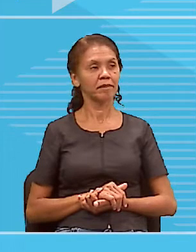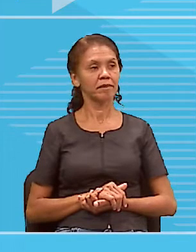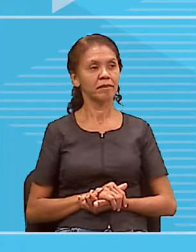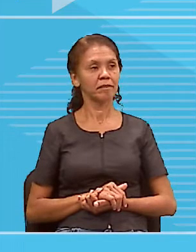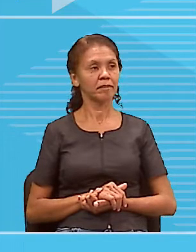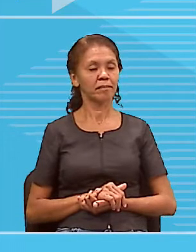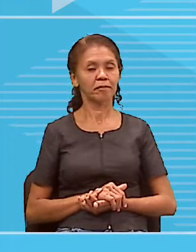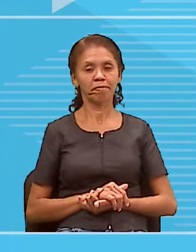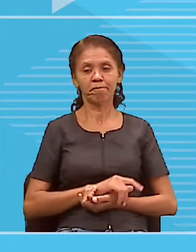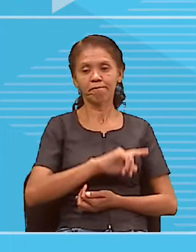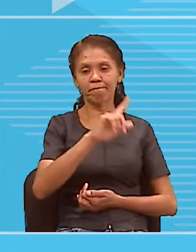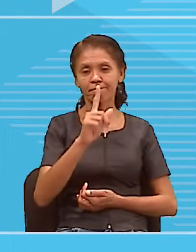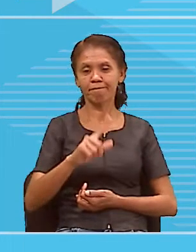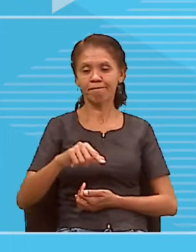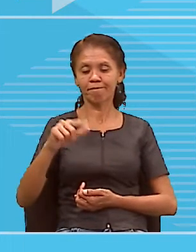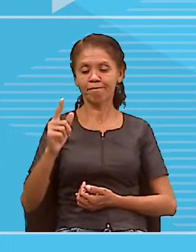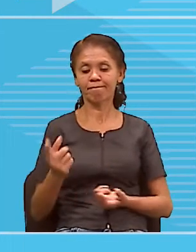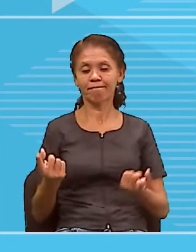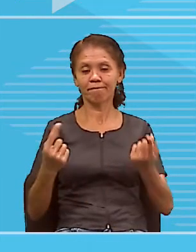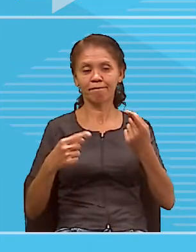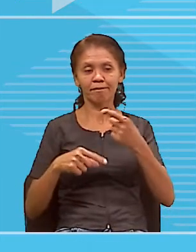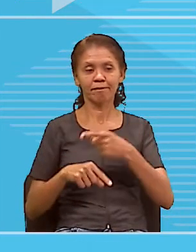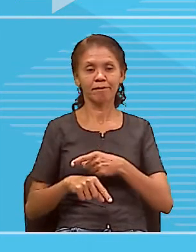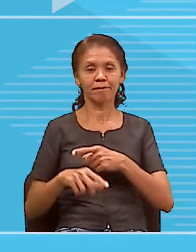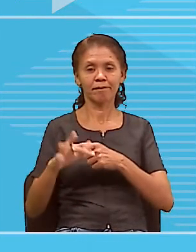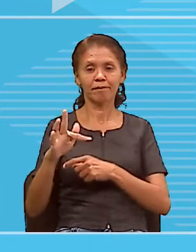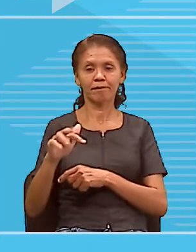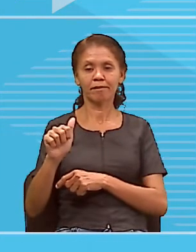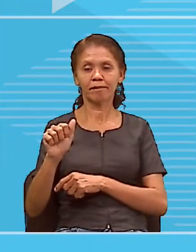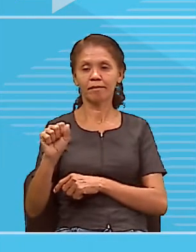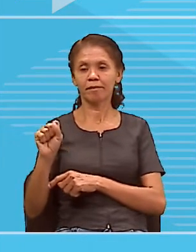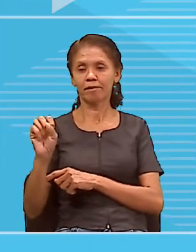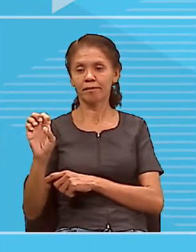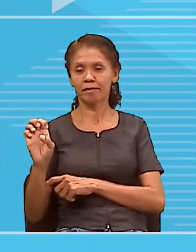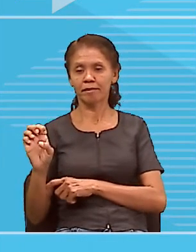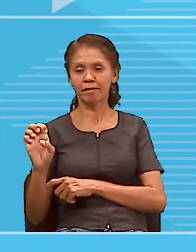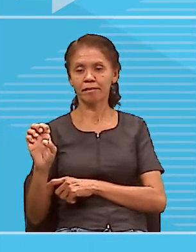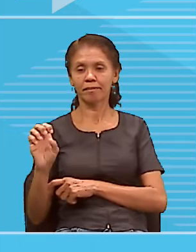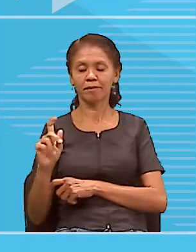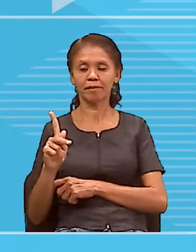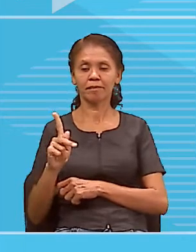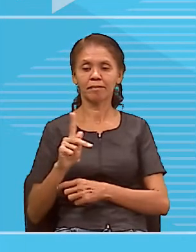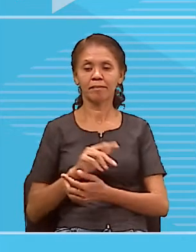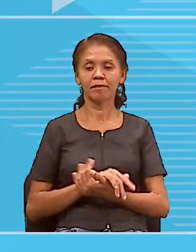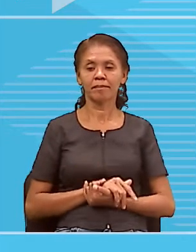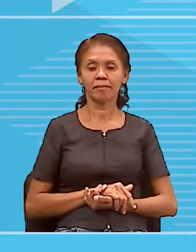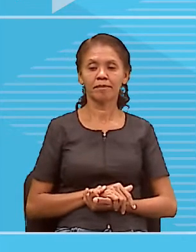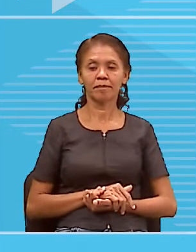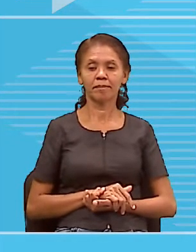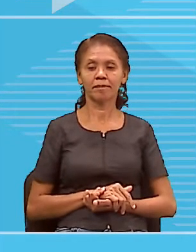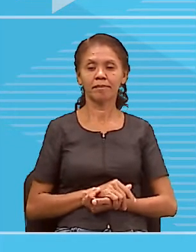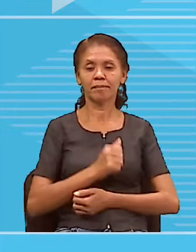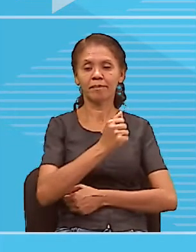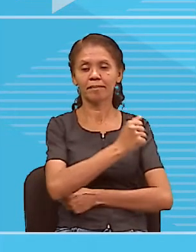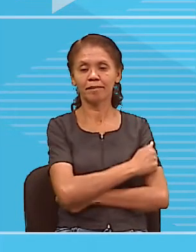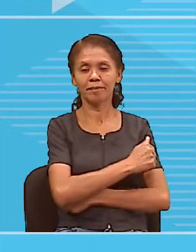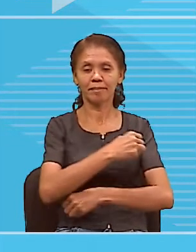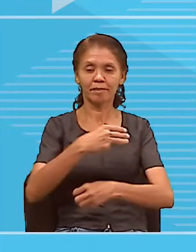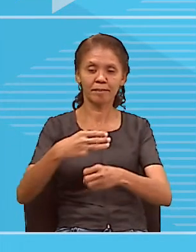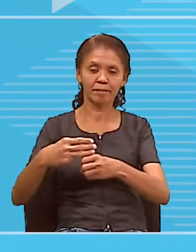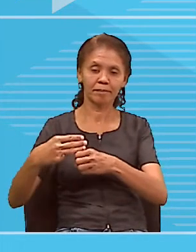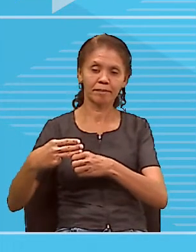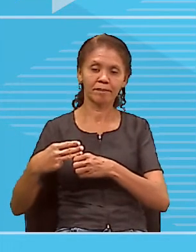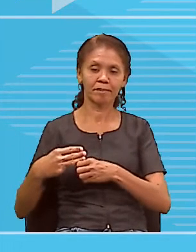certo galerinha de São Francisco do Piauí galerinha de São Francisco